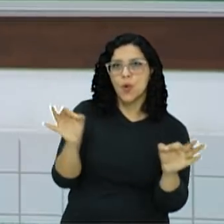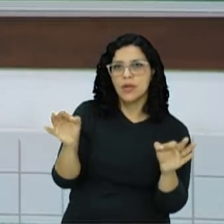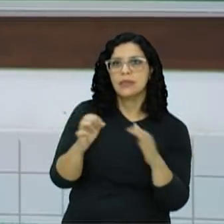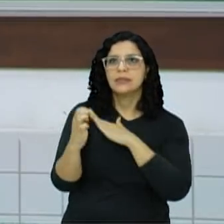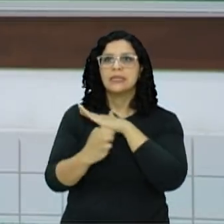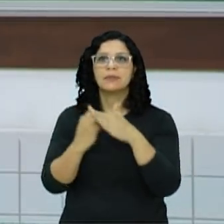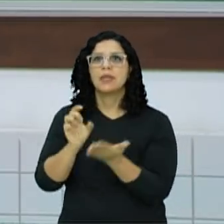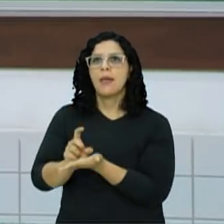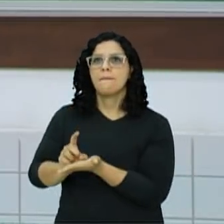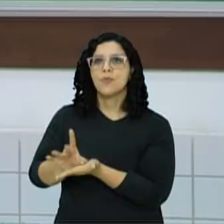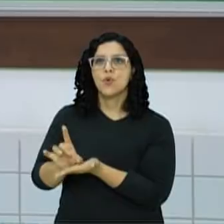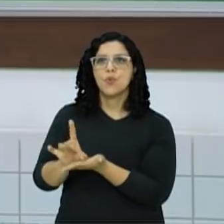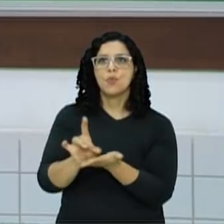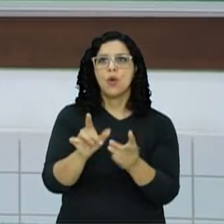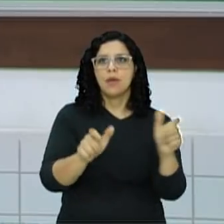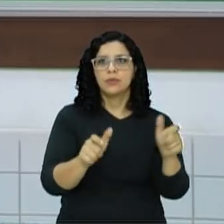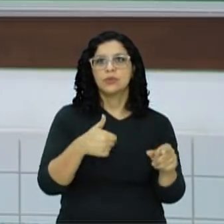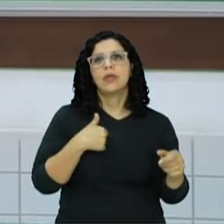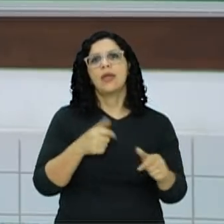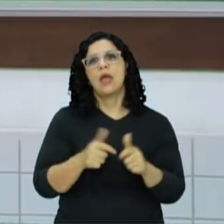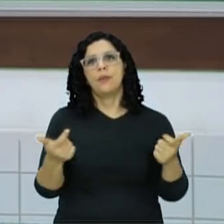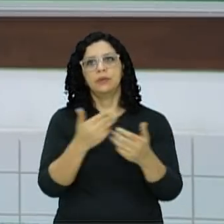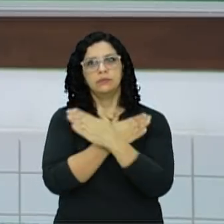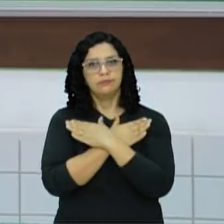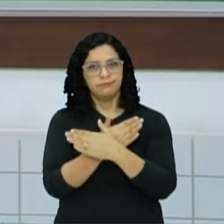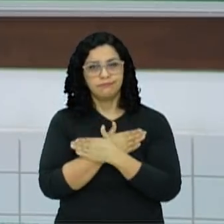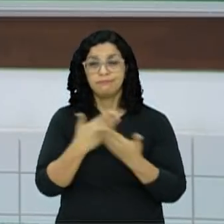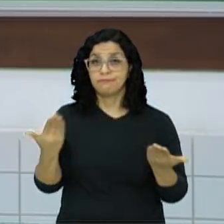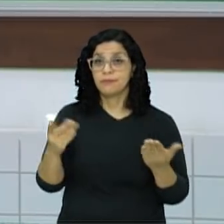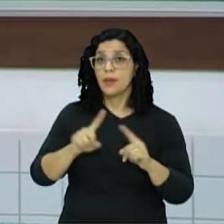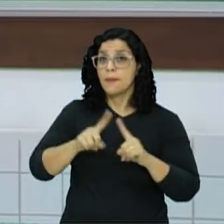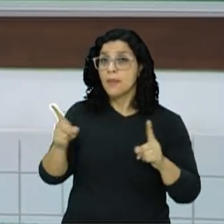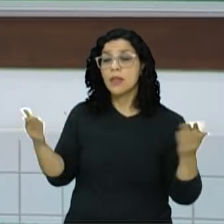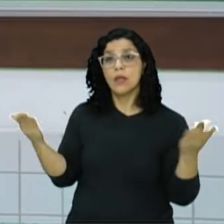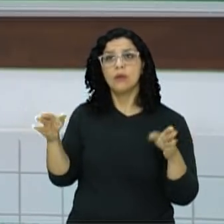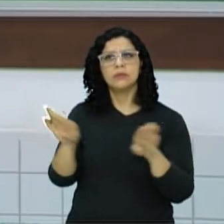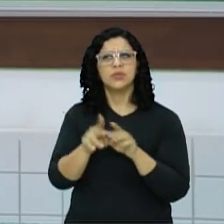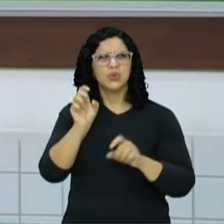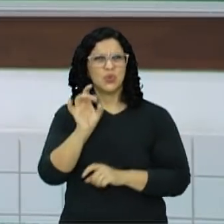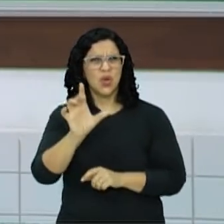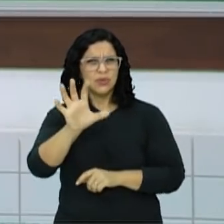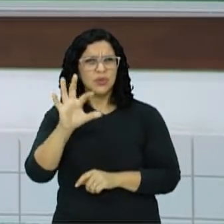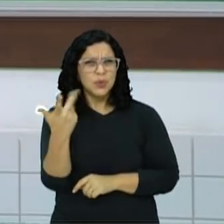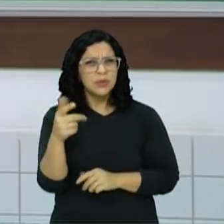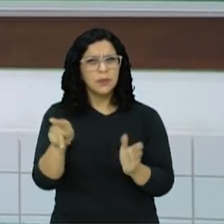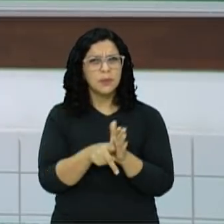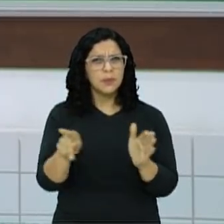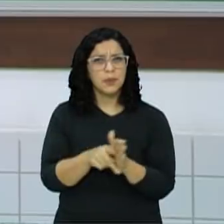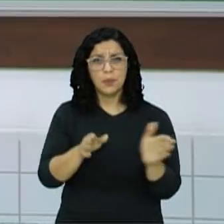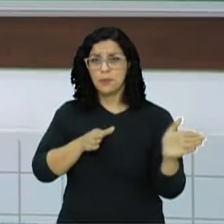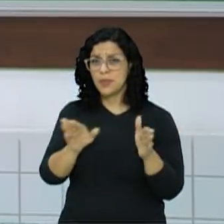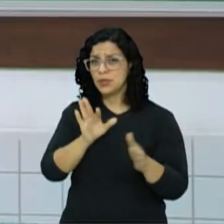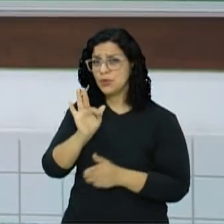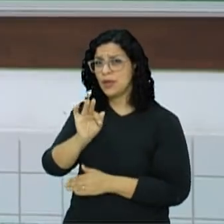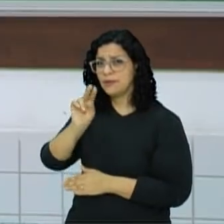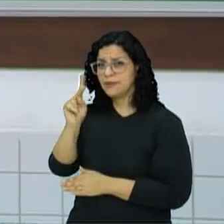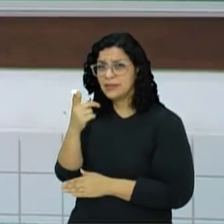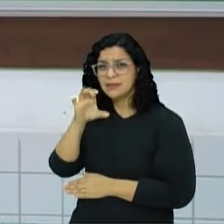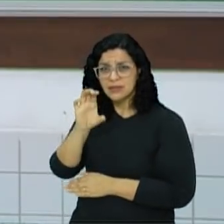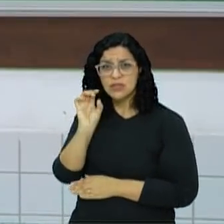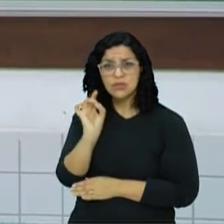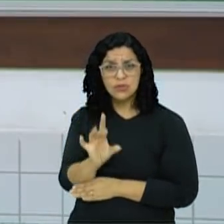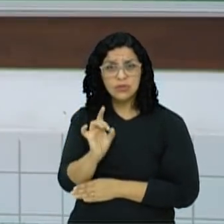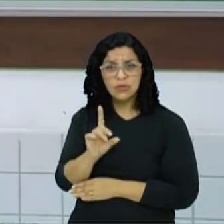empresas demitiram, aumento do desemprego. Mas não só isso aconteceu durante o governo Fernando